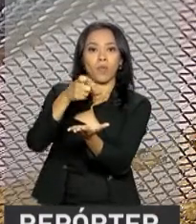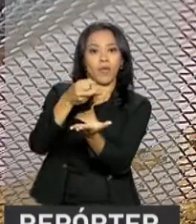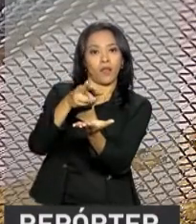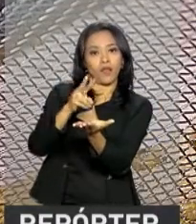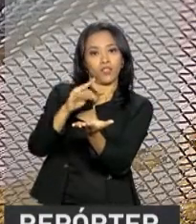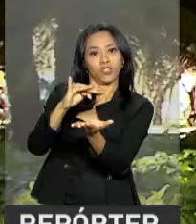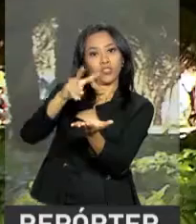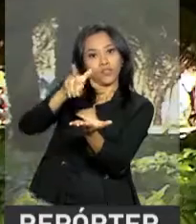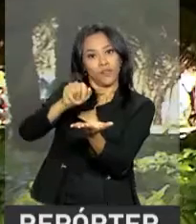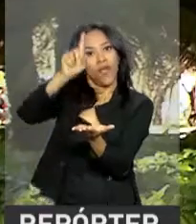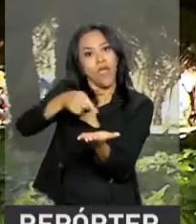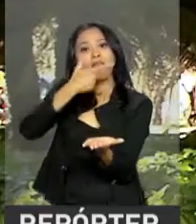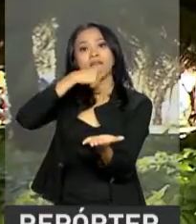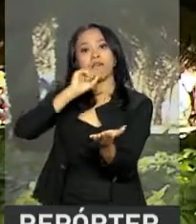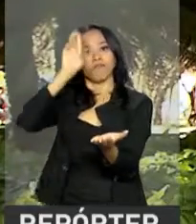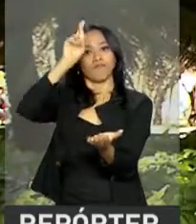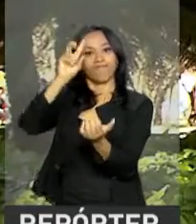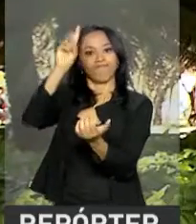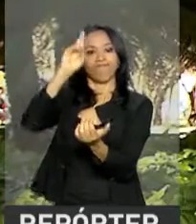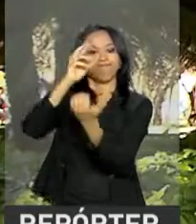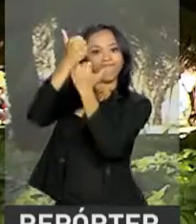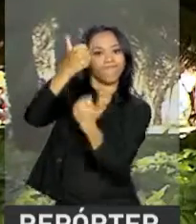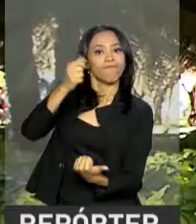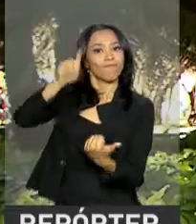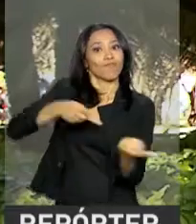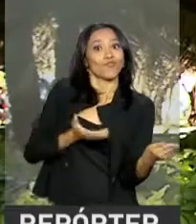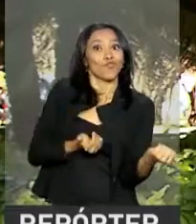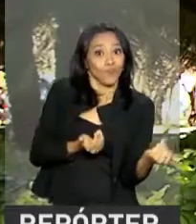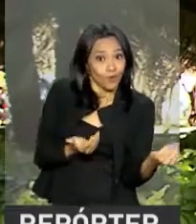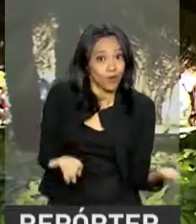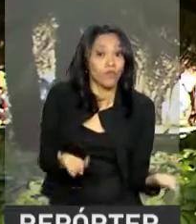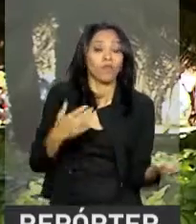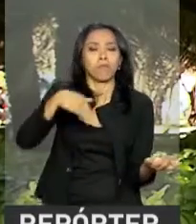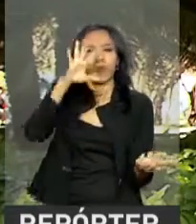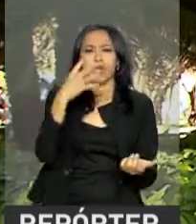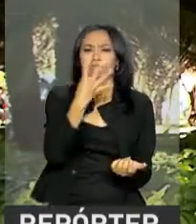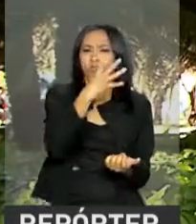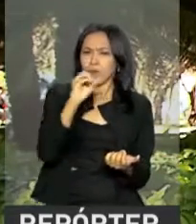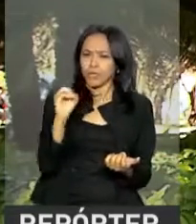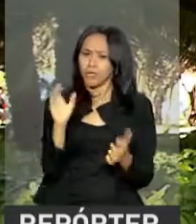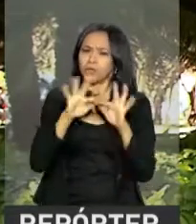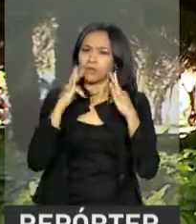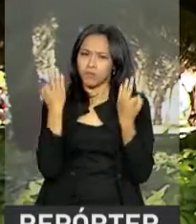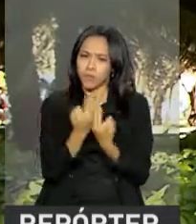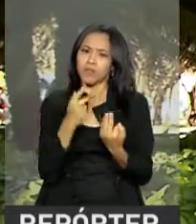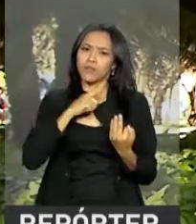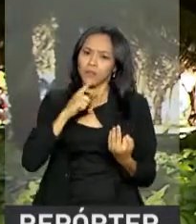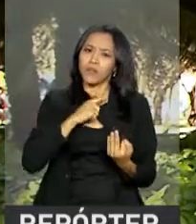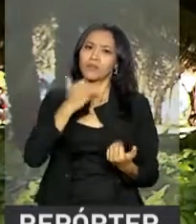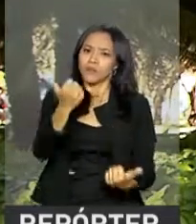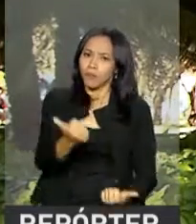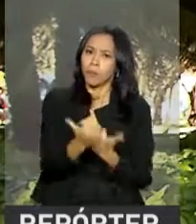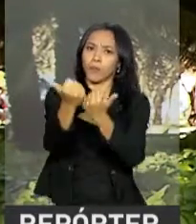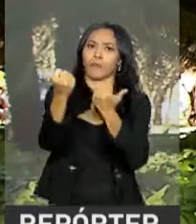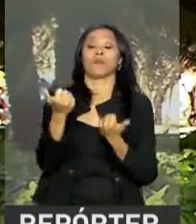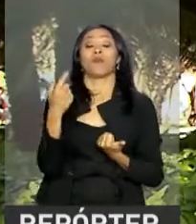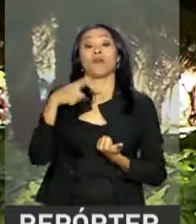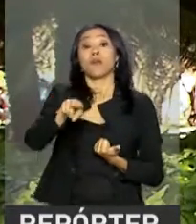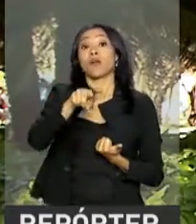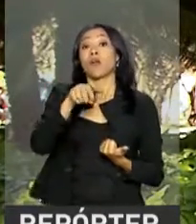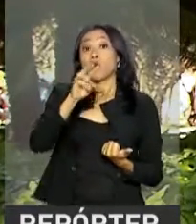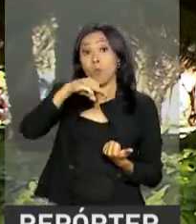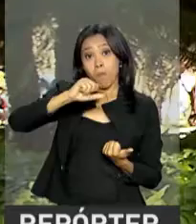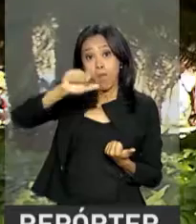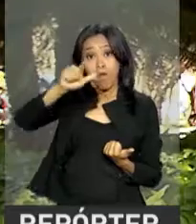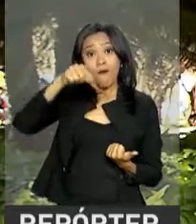jovens a previsão é de que mais de 400 famílias sejam atendidas pela iniciativa a rota do mel faz